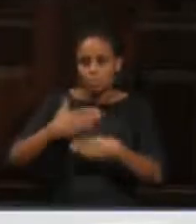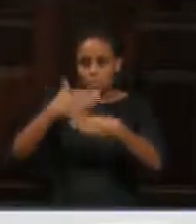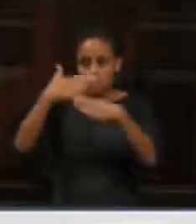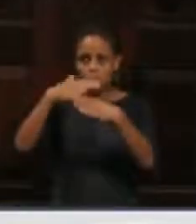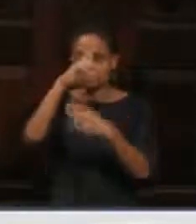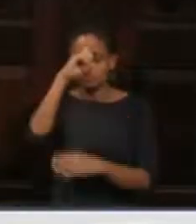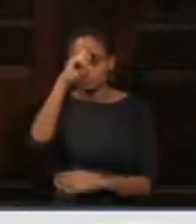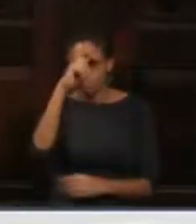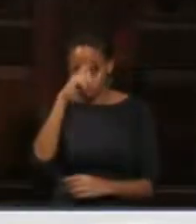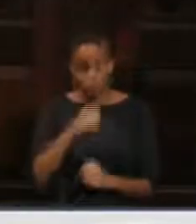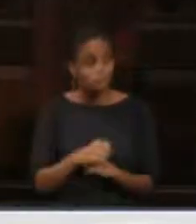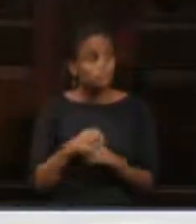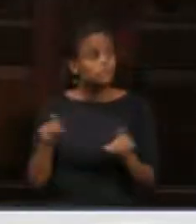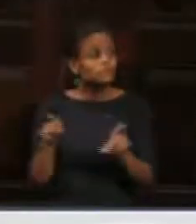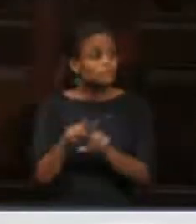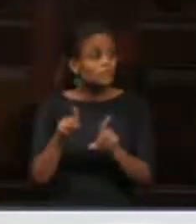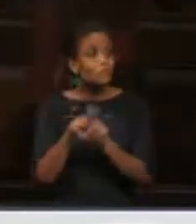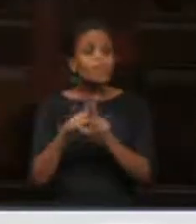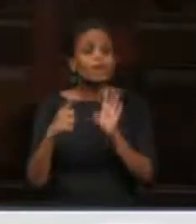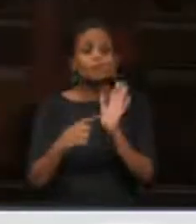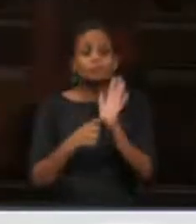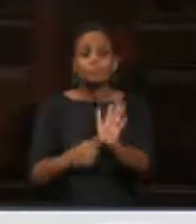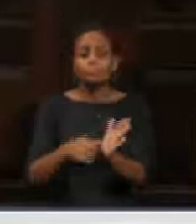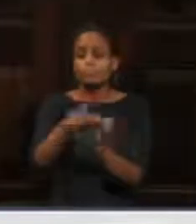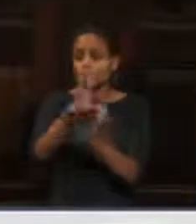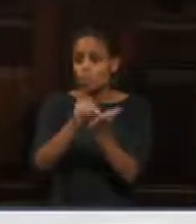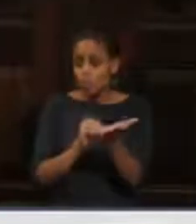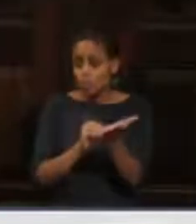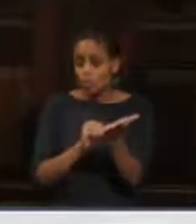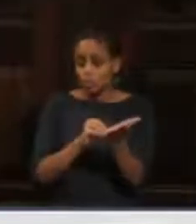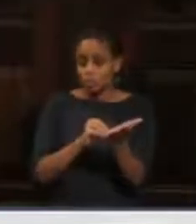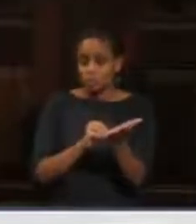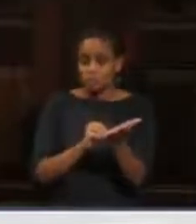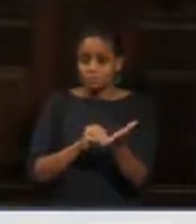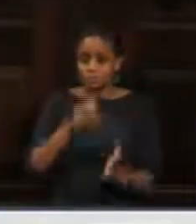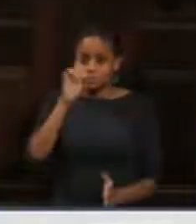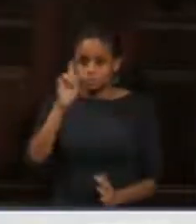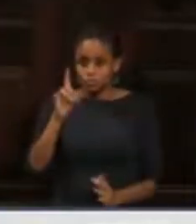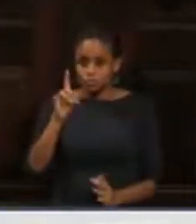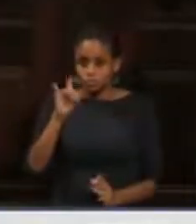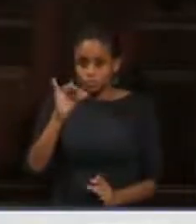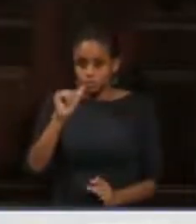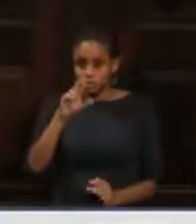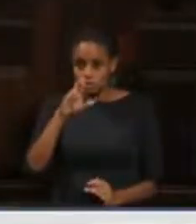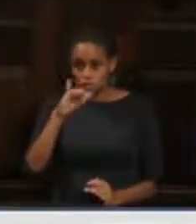respectiva publicação no Diário Oficial. Também